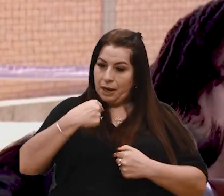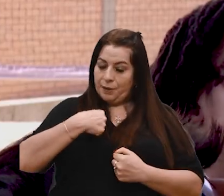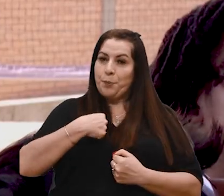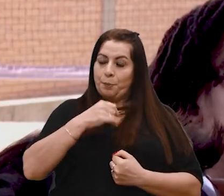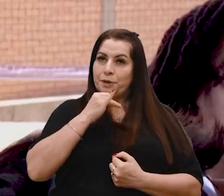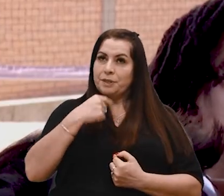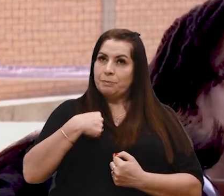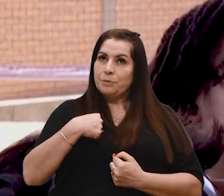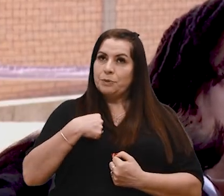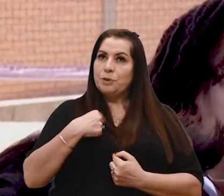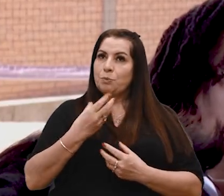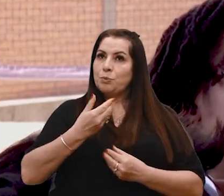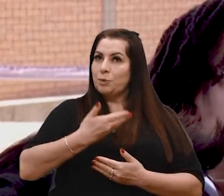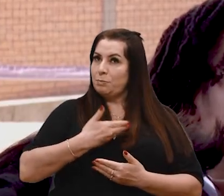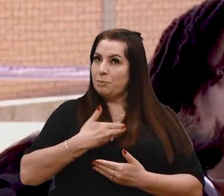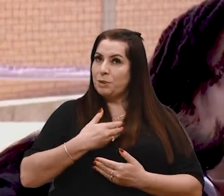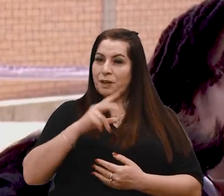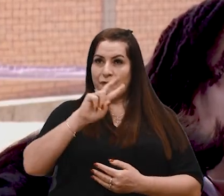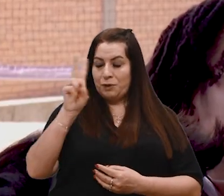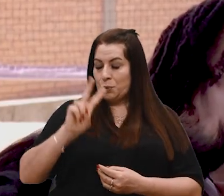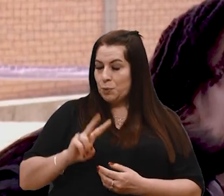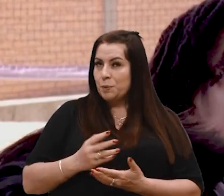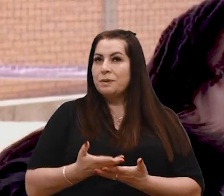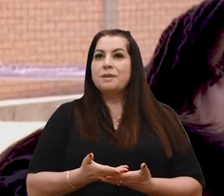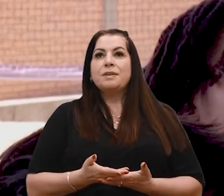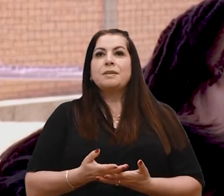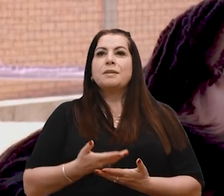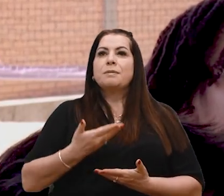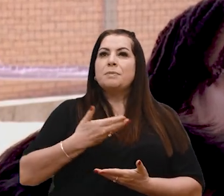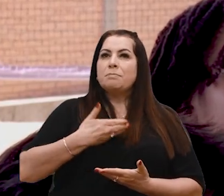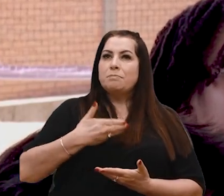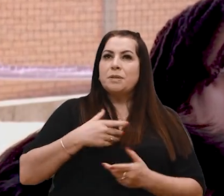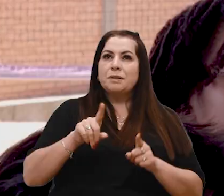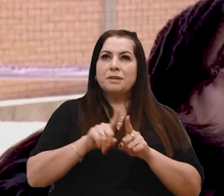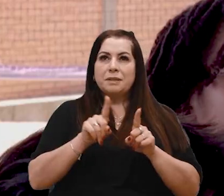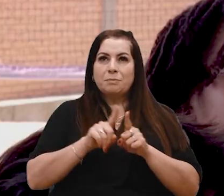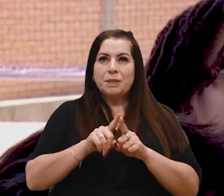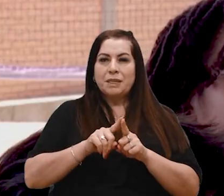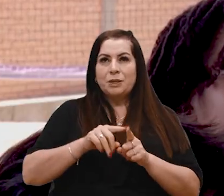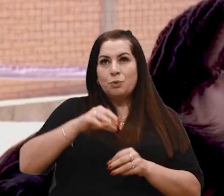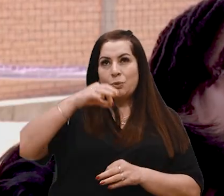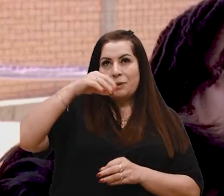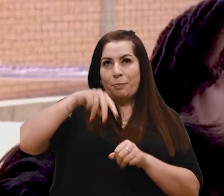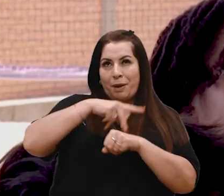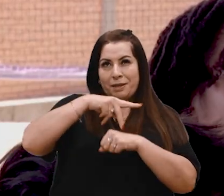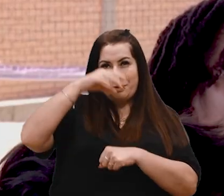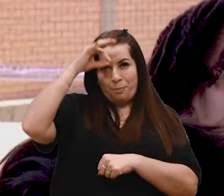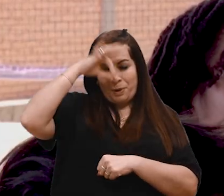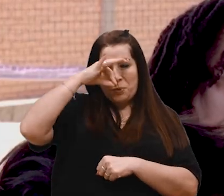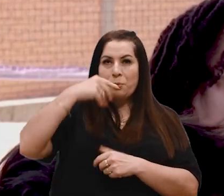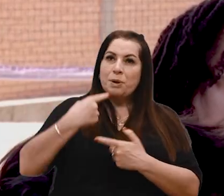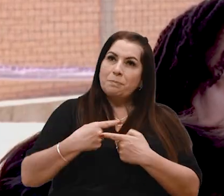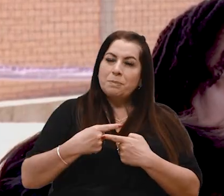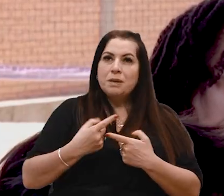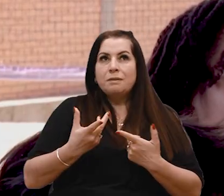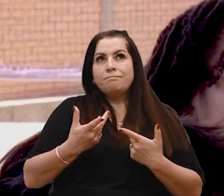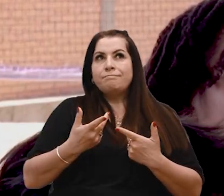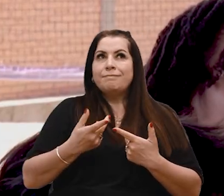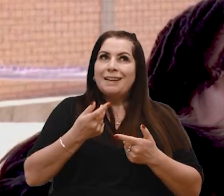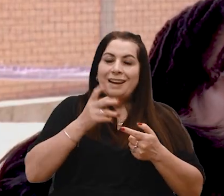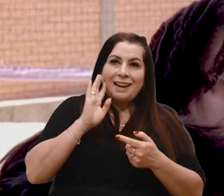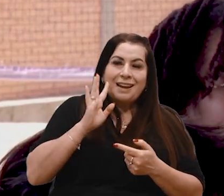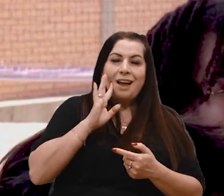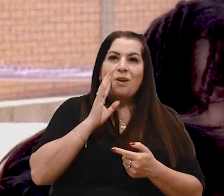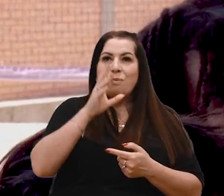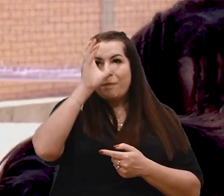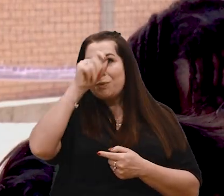aprendizados diferentes. Tipo eu tenho bastante amigos que vêm da Venezuela. Eu tenho uma amiga também que ela veio do Peru, então para mim